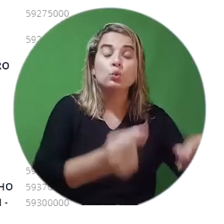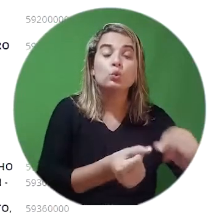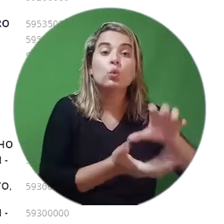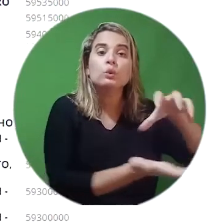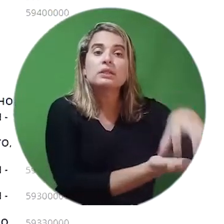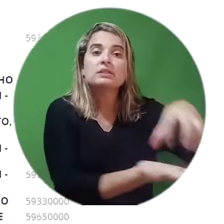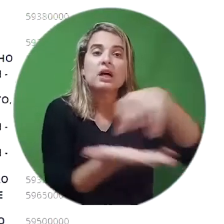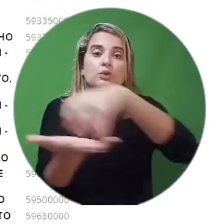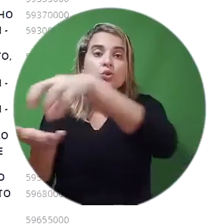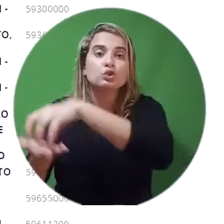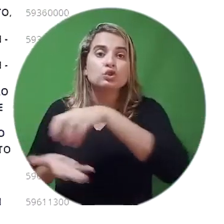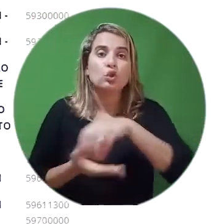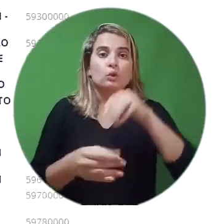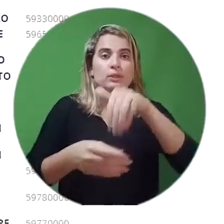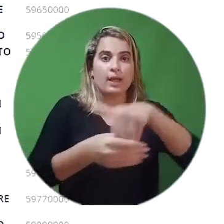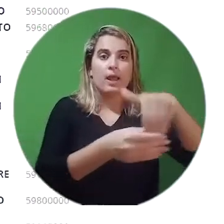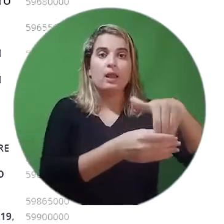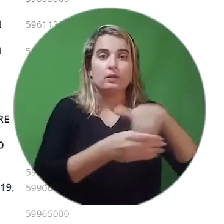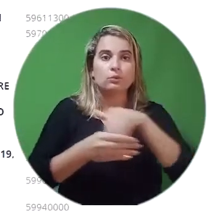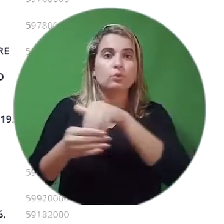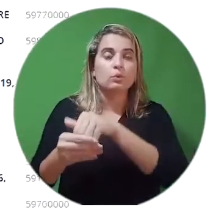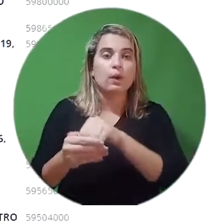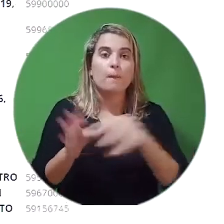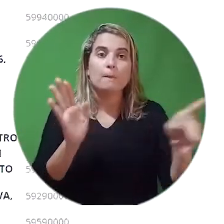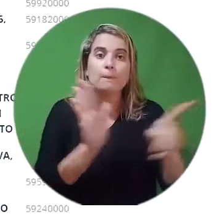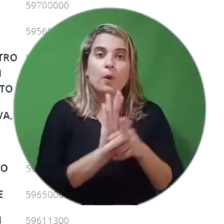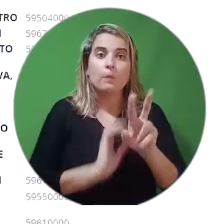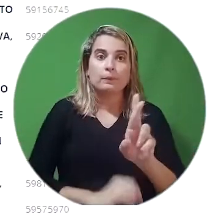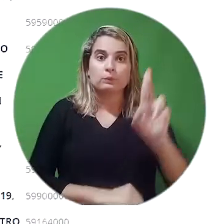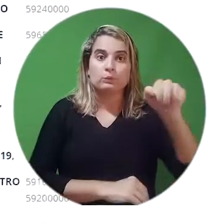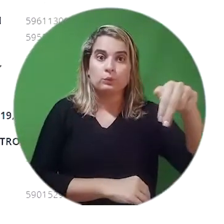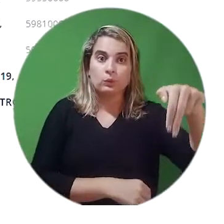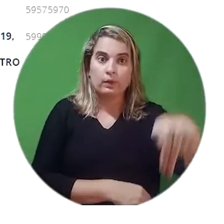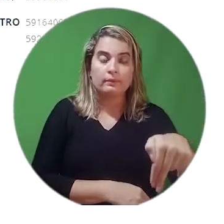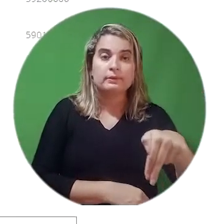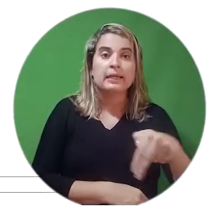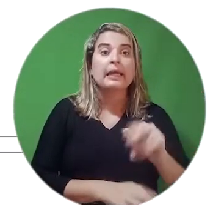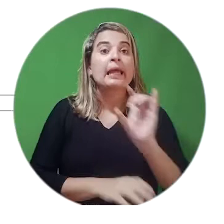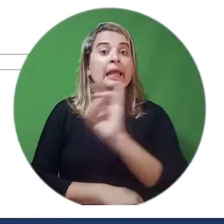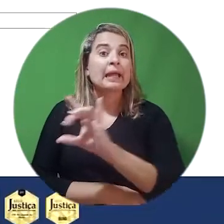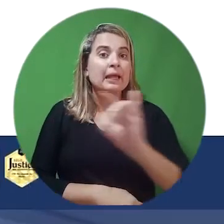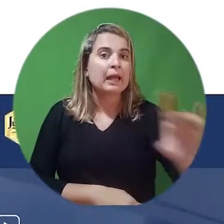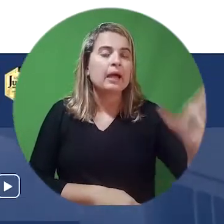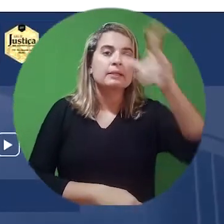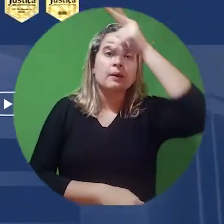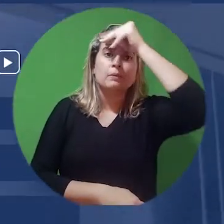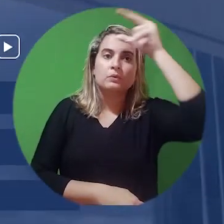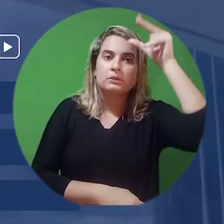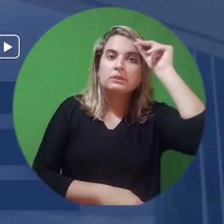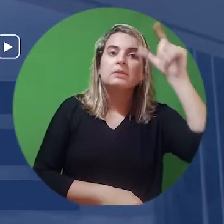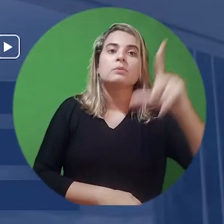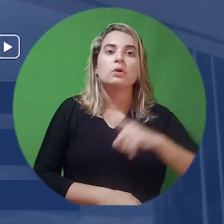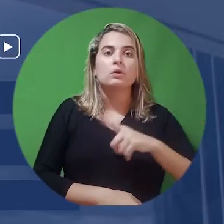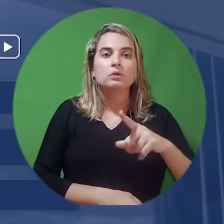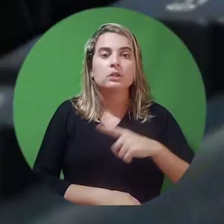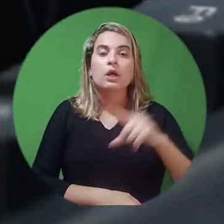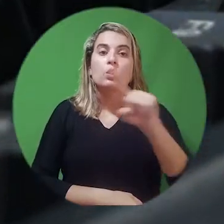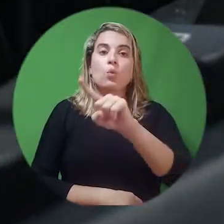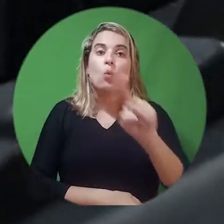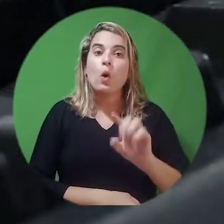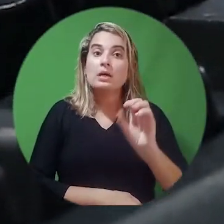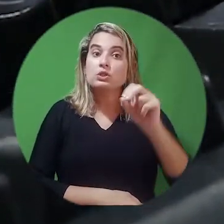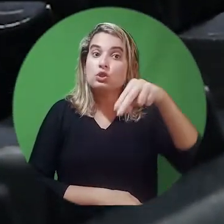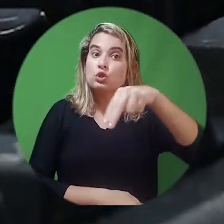eleitorais do estado e lembrar que cada município tem uma zona eleitoral a que está vinculada